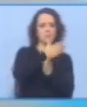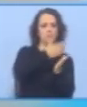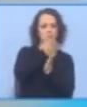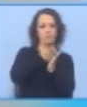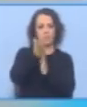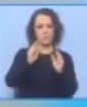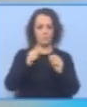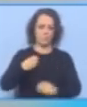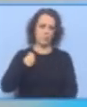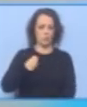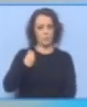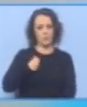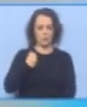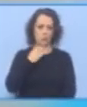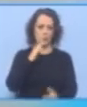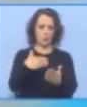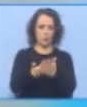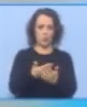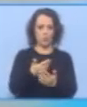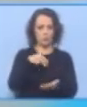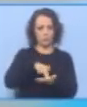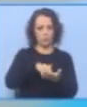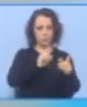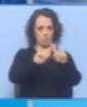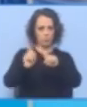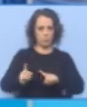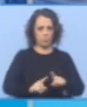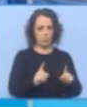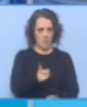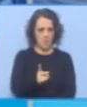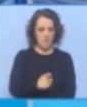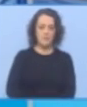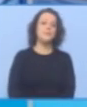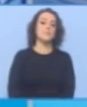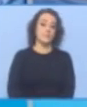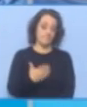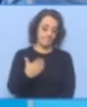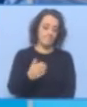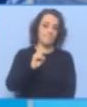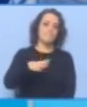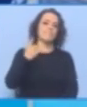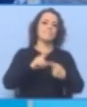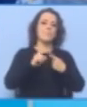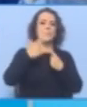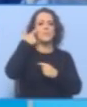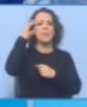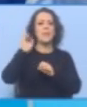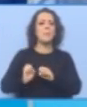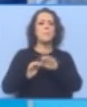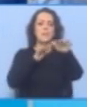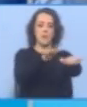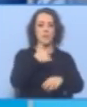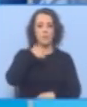fundo que levou às diferentes tomadas de posição? Sim, começando por a questão dos imigrantes,